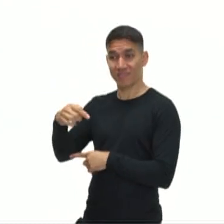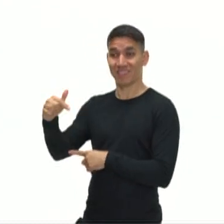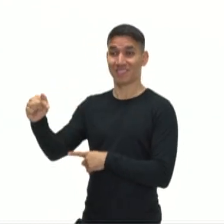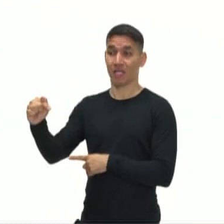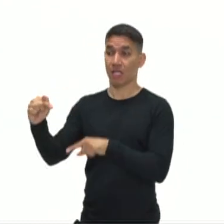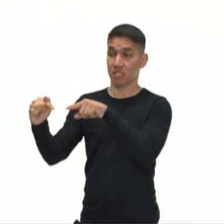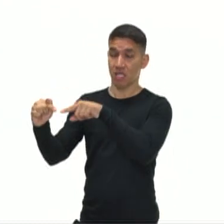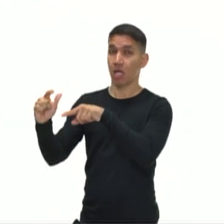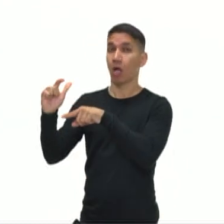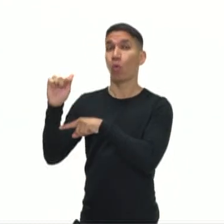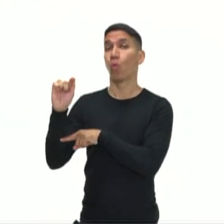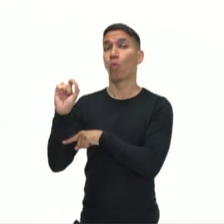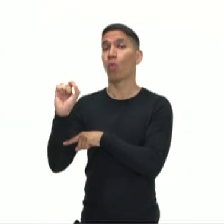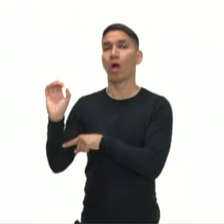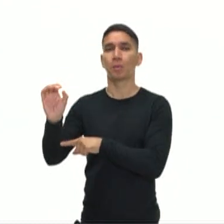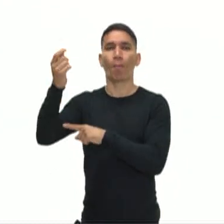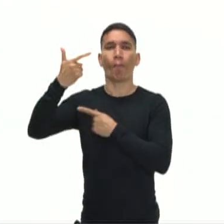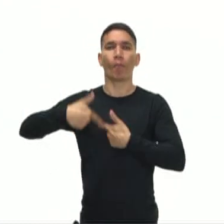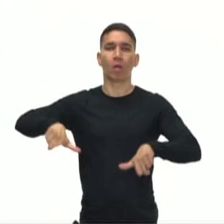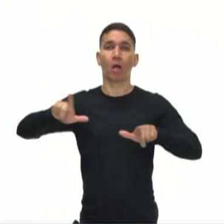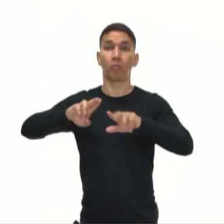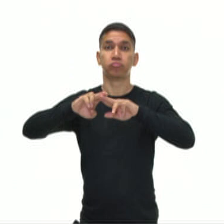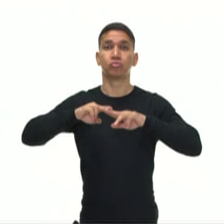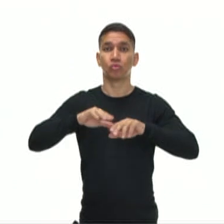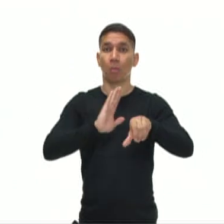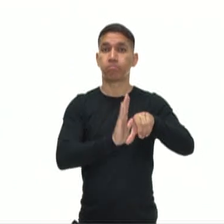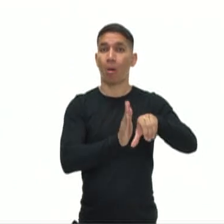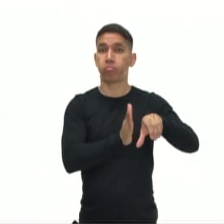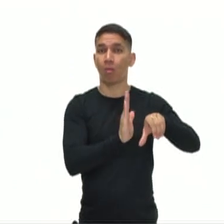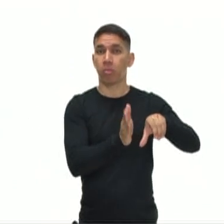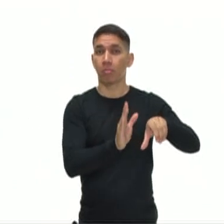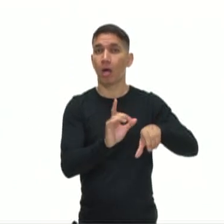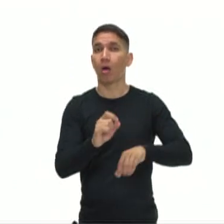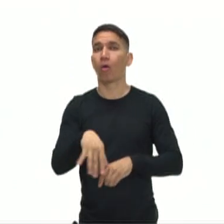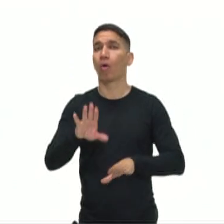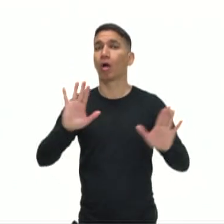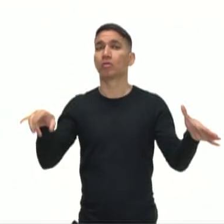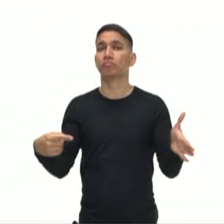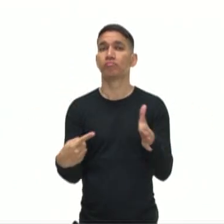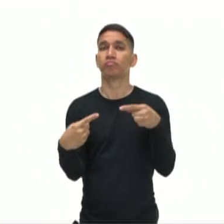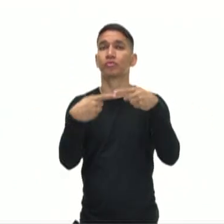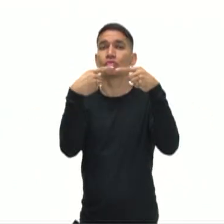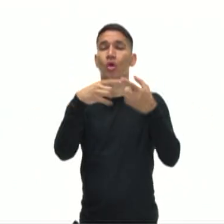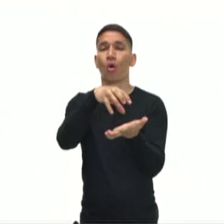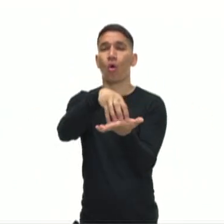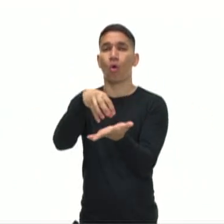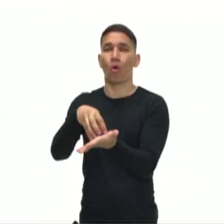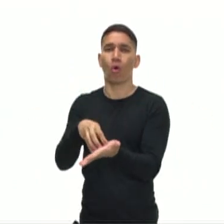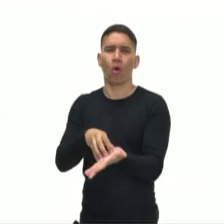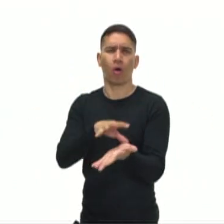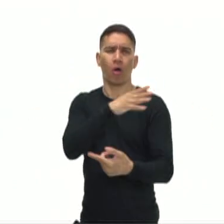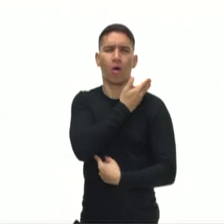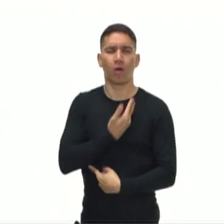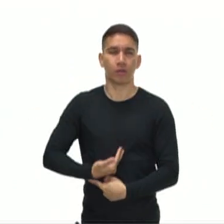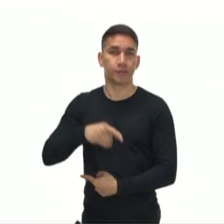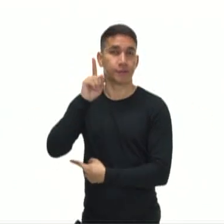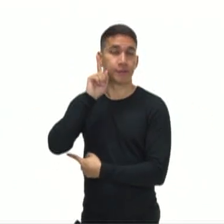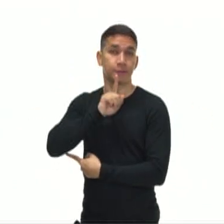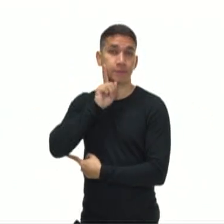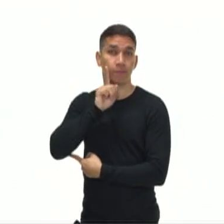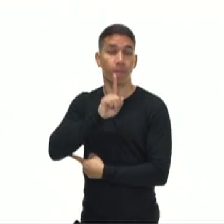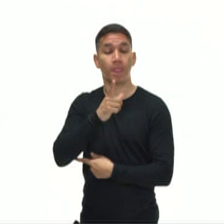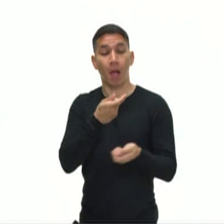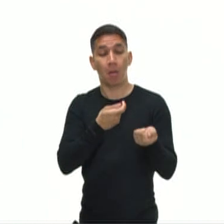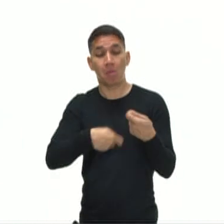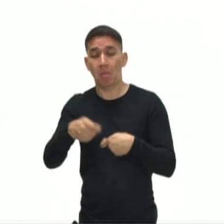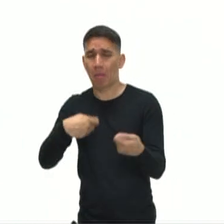Então, tomates são muito ácidos. De acordo com o órgão governamental dos Estados Unidos, a Administração de Drogas